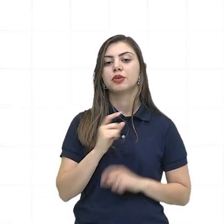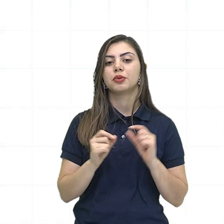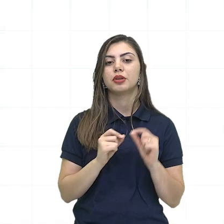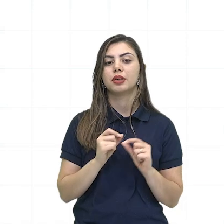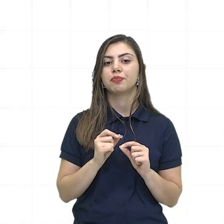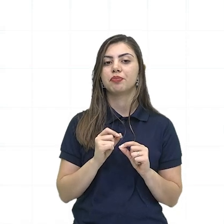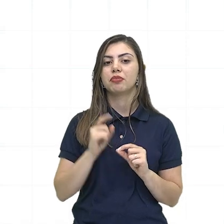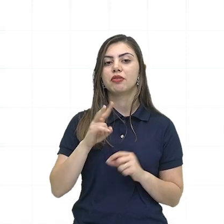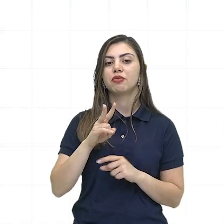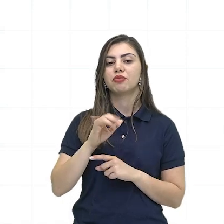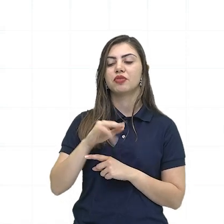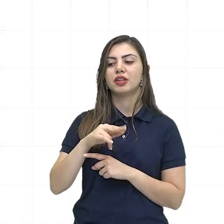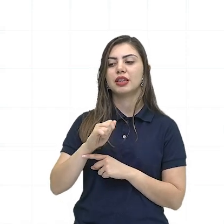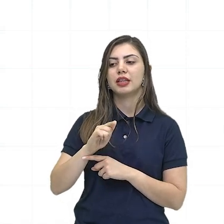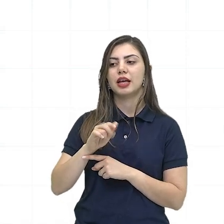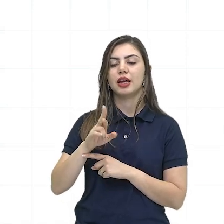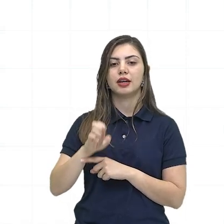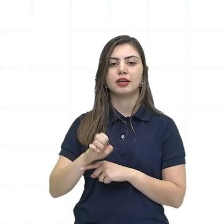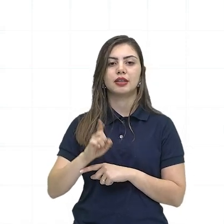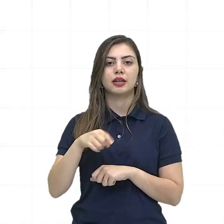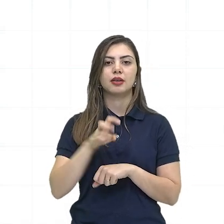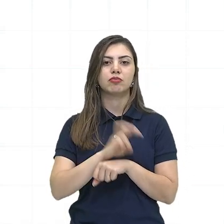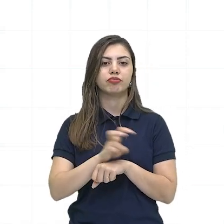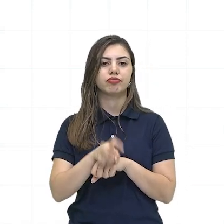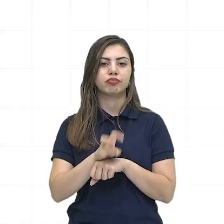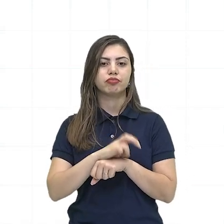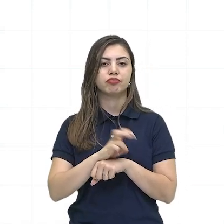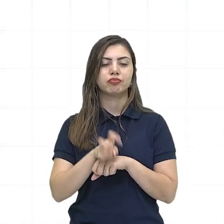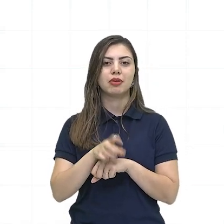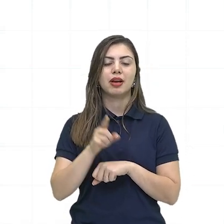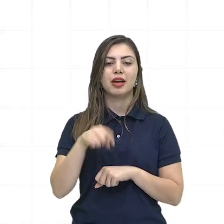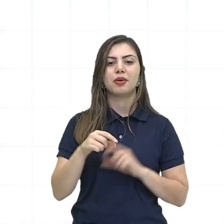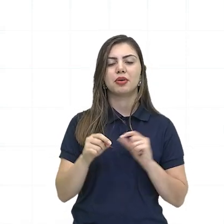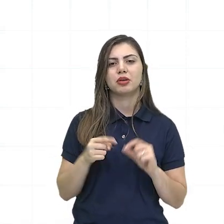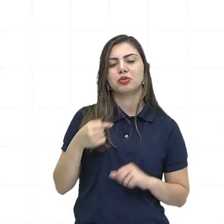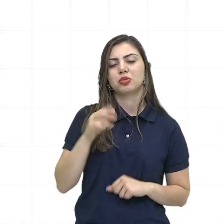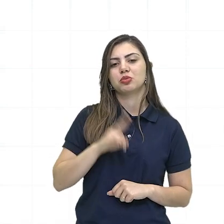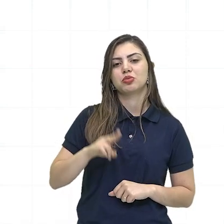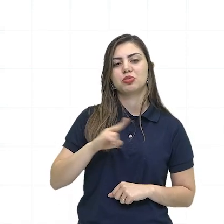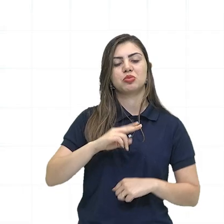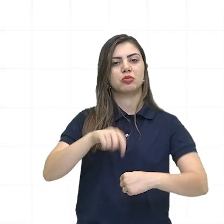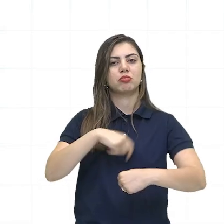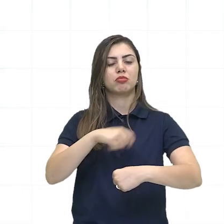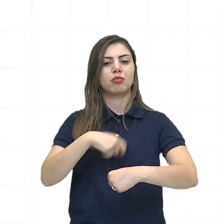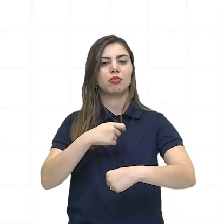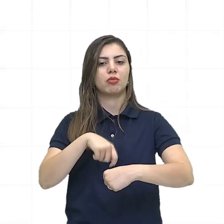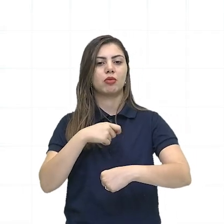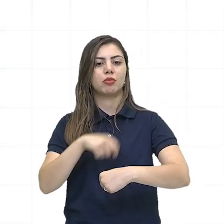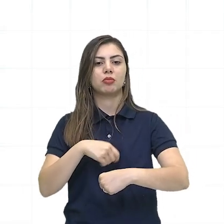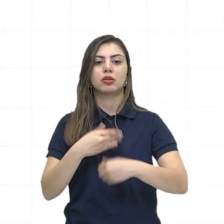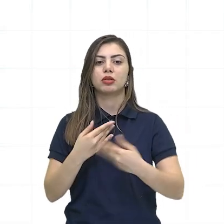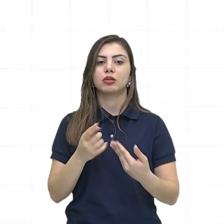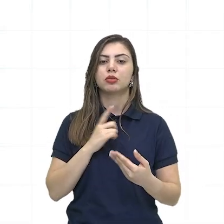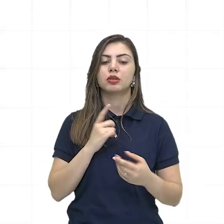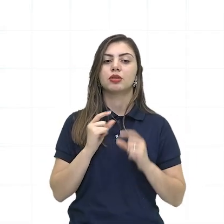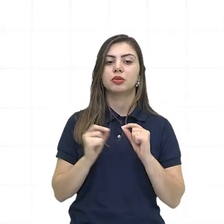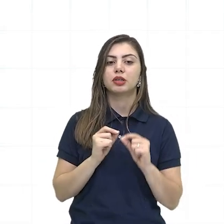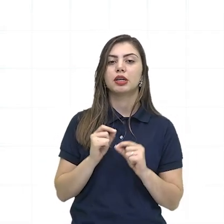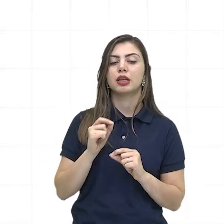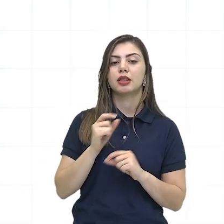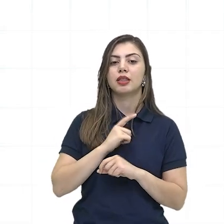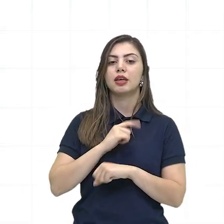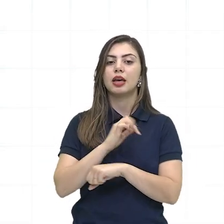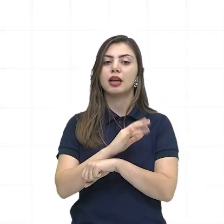do vinagre. O vinagre, ele é um ingrediente comum na culinária e é rico em ácido acético.